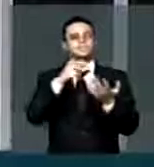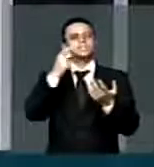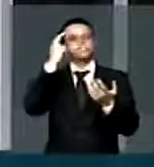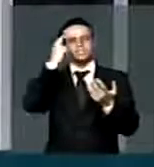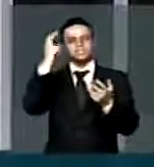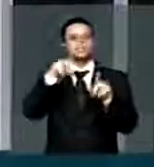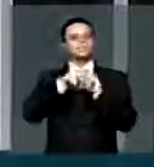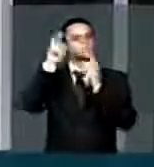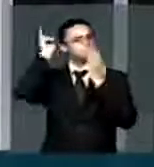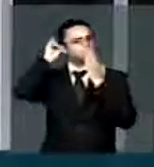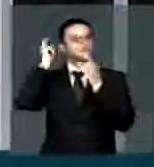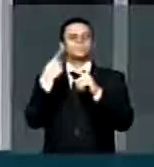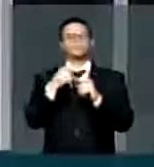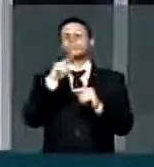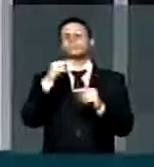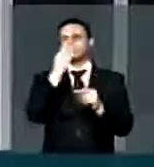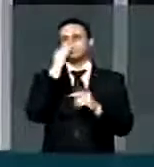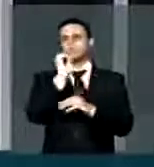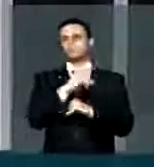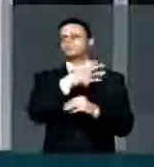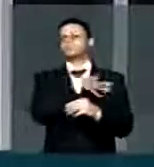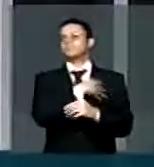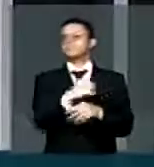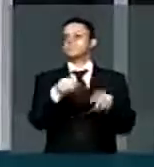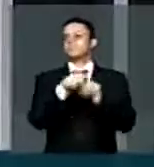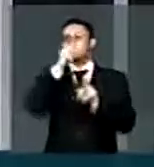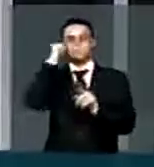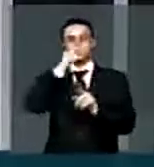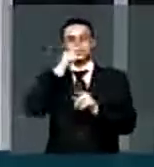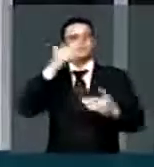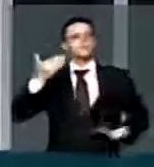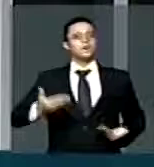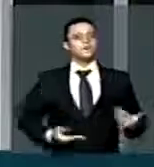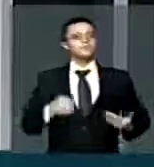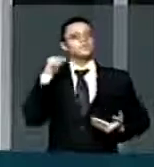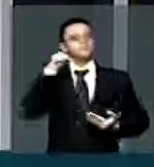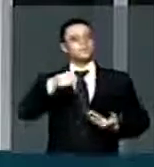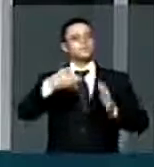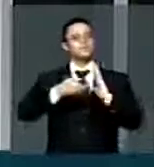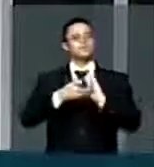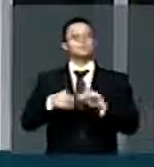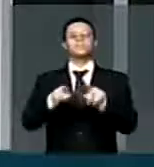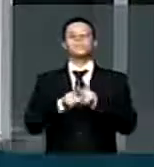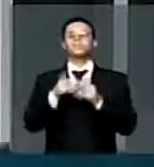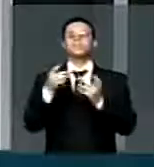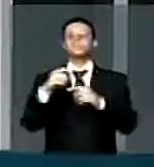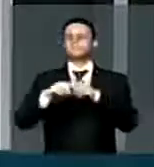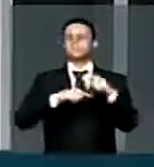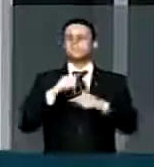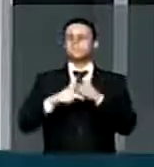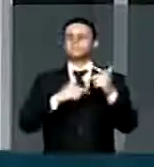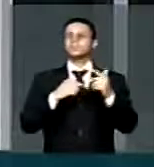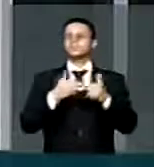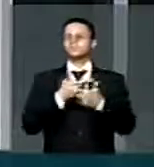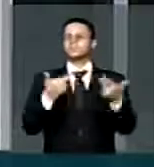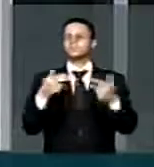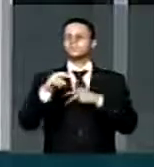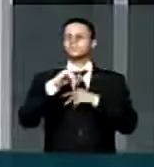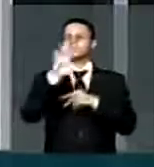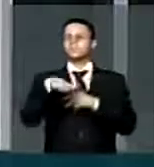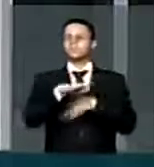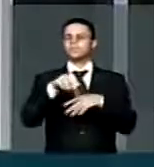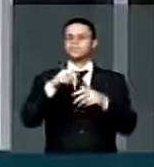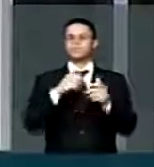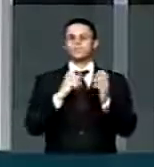seus filhos, essas mães funcionárias nessa casa, servidoras da Câmara, dos serviços gerais, da